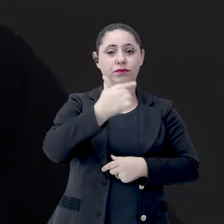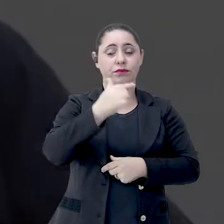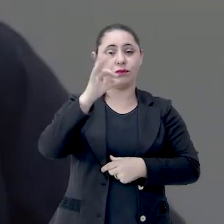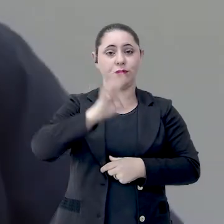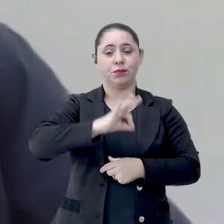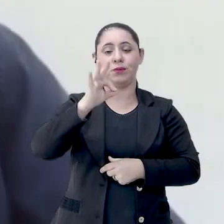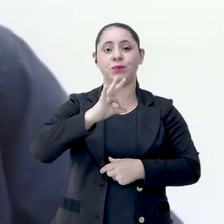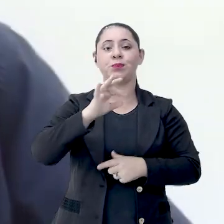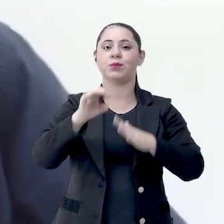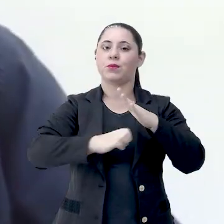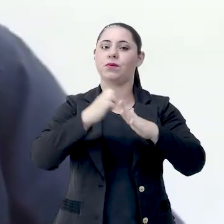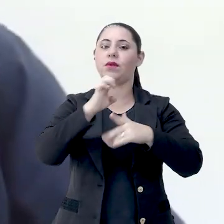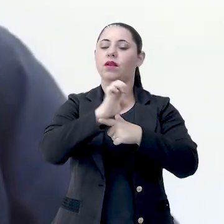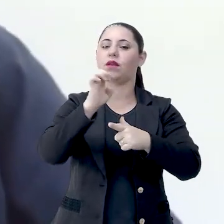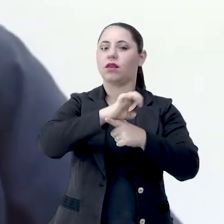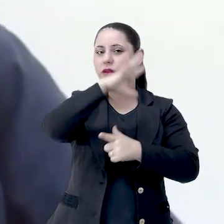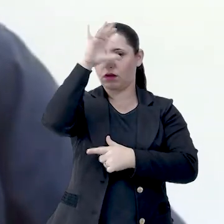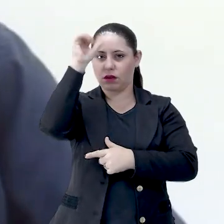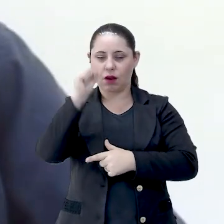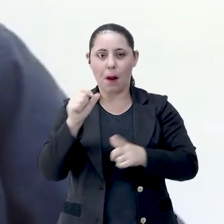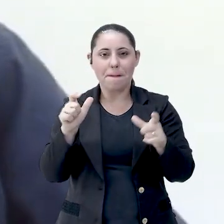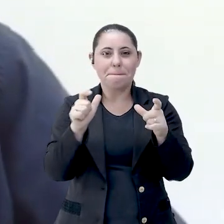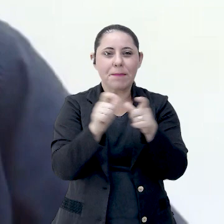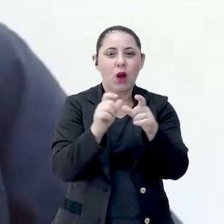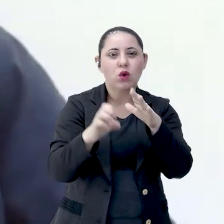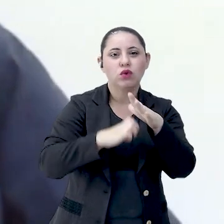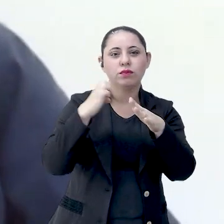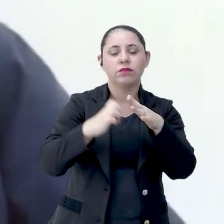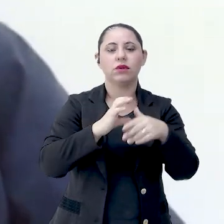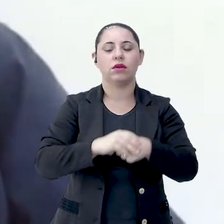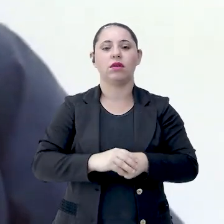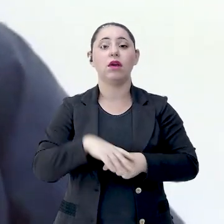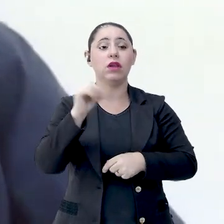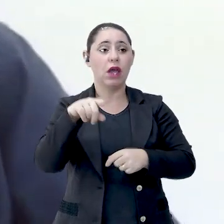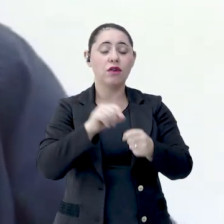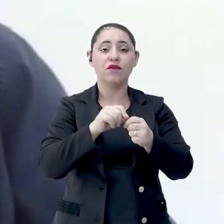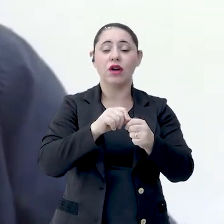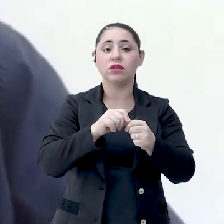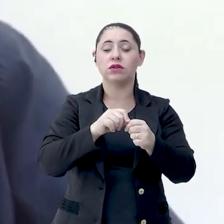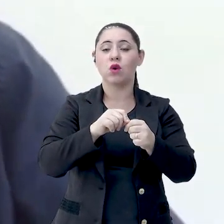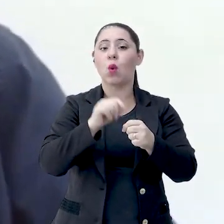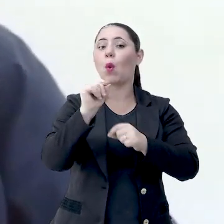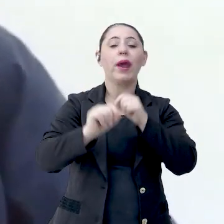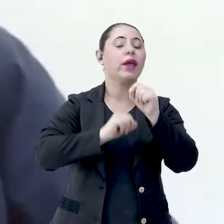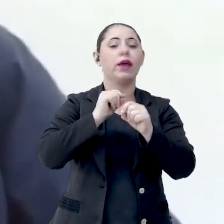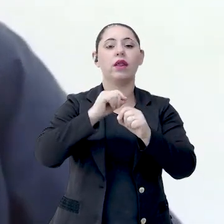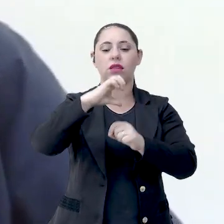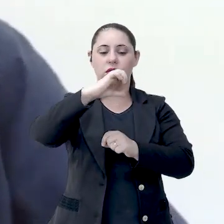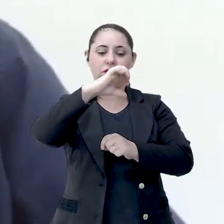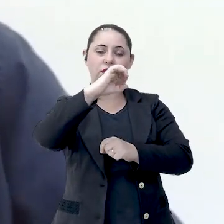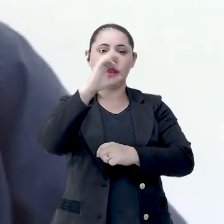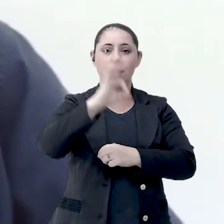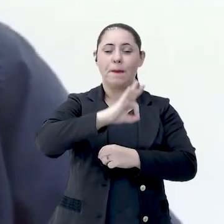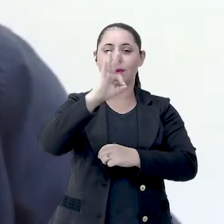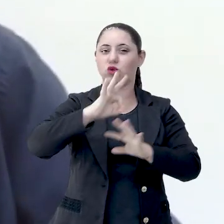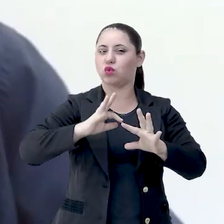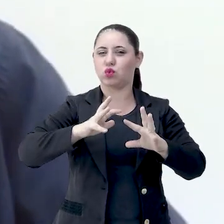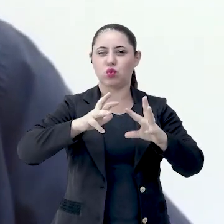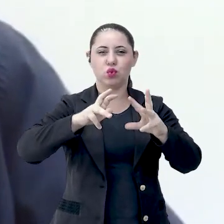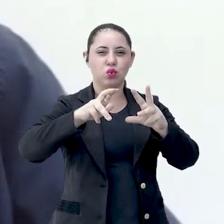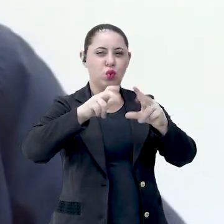públicas. 92% das nossas empresas no estado de Mato Grosso do Sul são de pequenos negócios. Então, são eles que geram